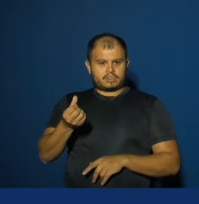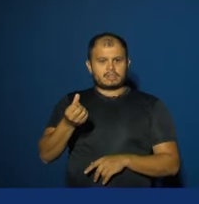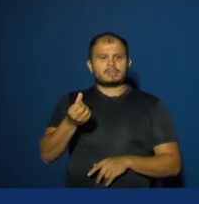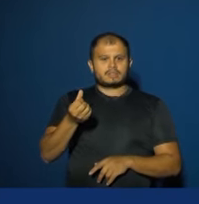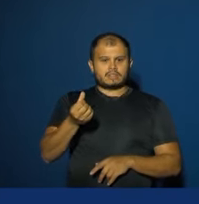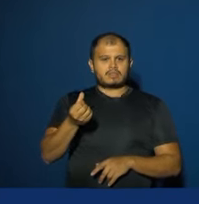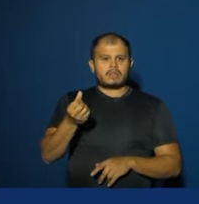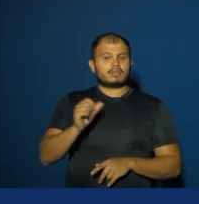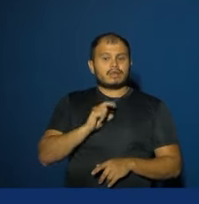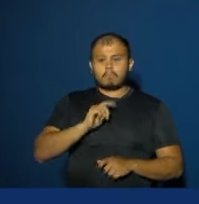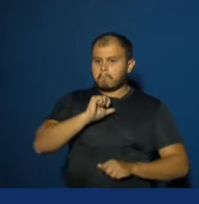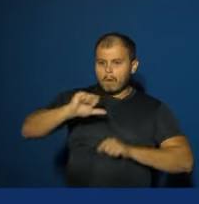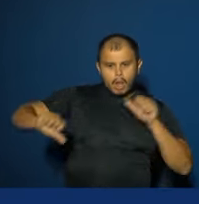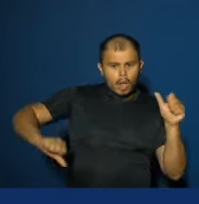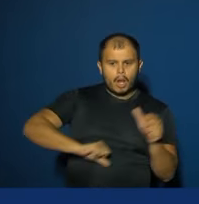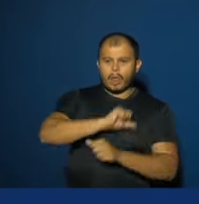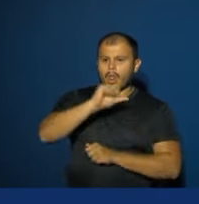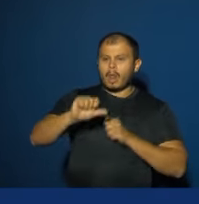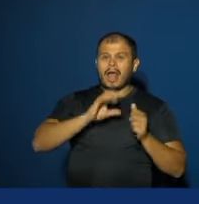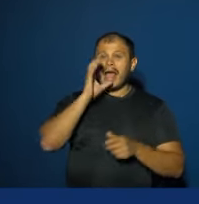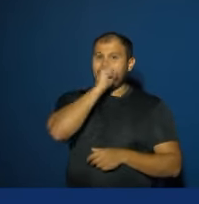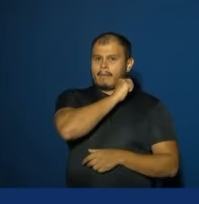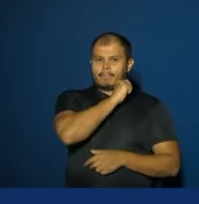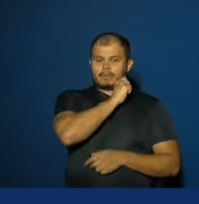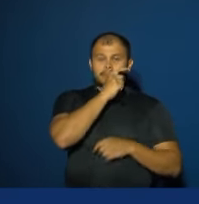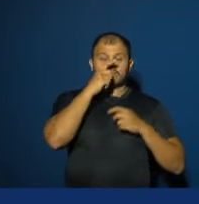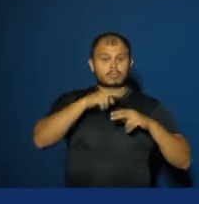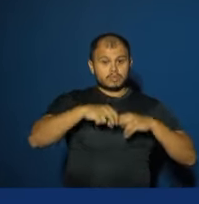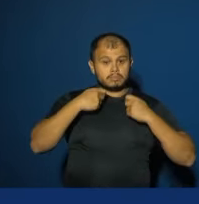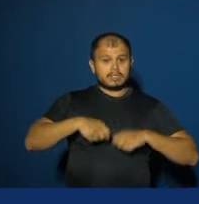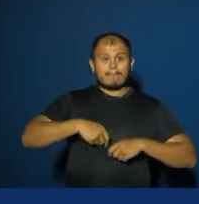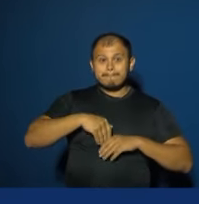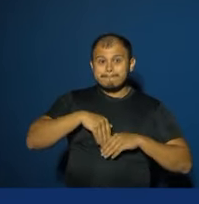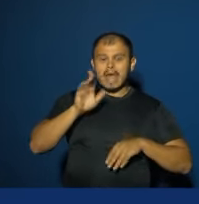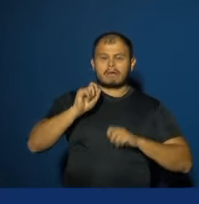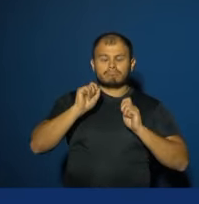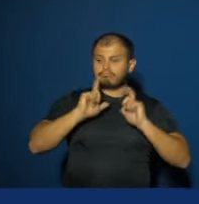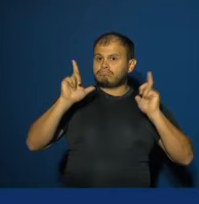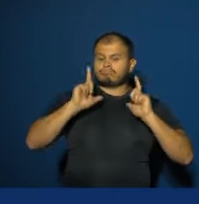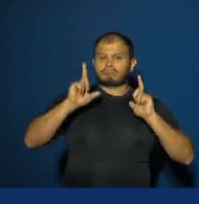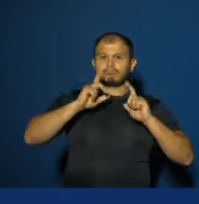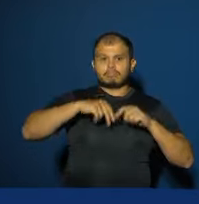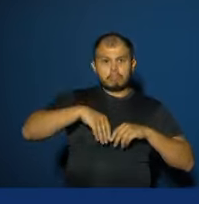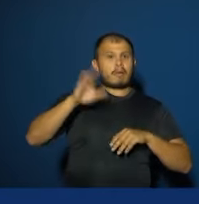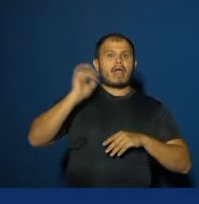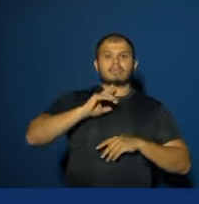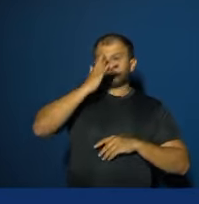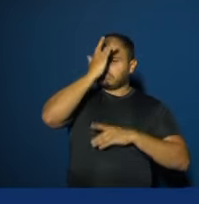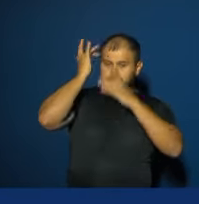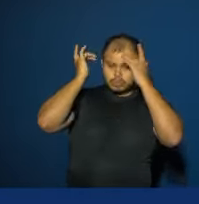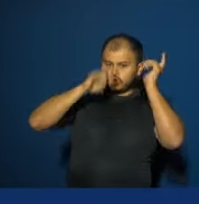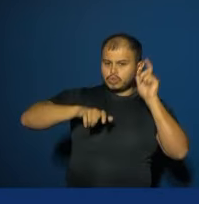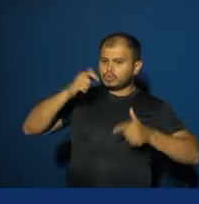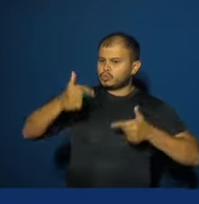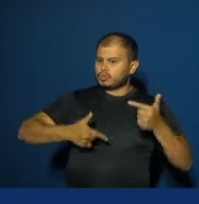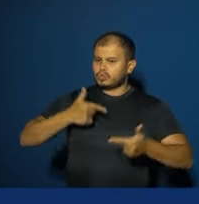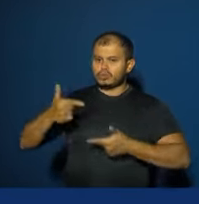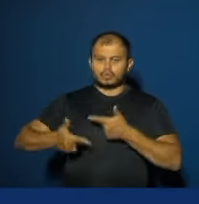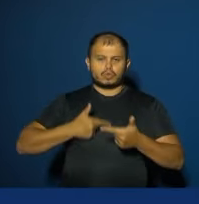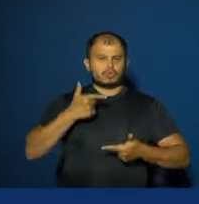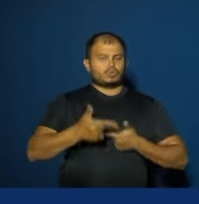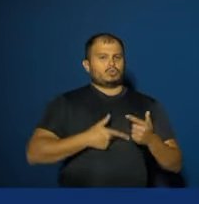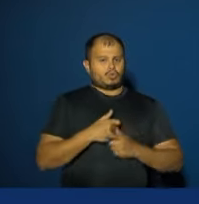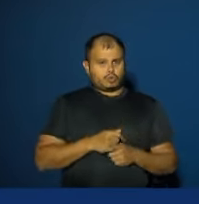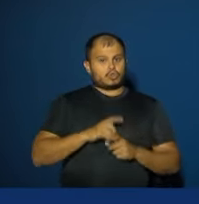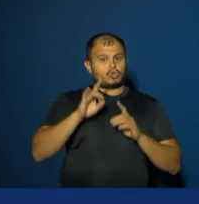rápidas Então essa é a primeira coisa então as pessoas TM que estar muito mais antenadas tem que ter muito mais gente tem que ter muito mais fonte de entender o que que tá acontecendo